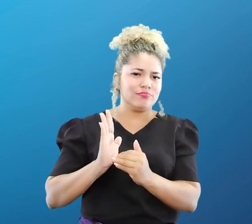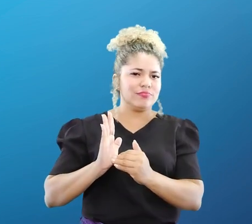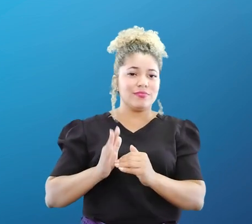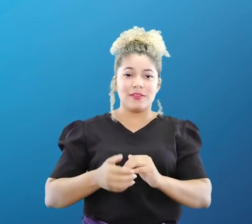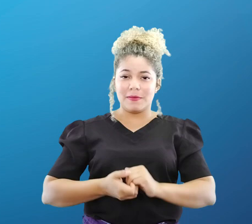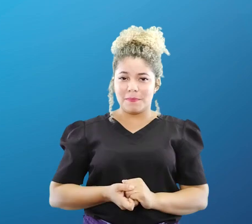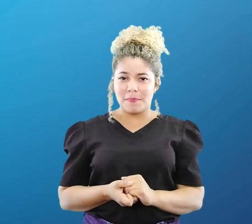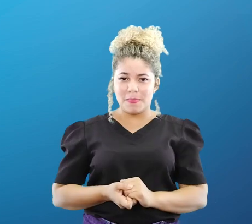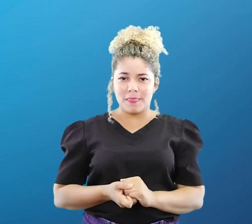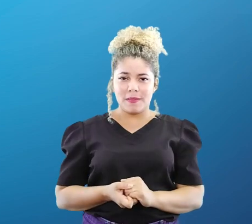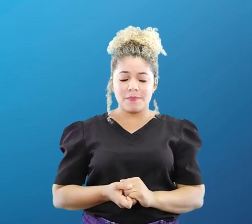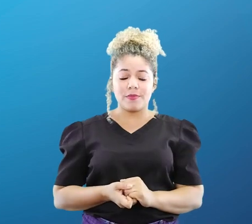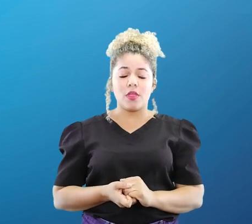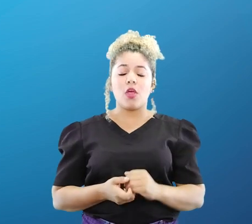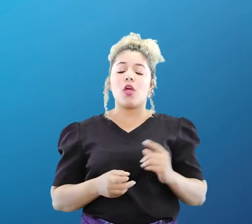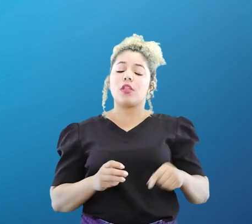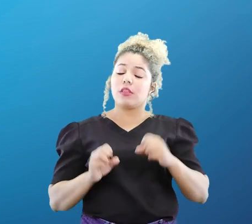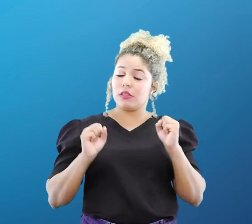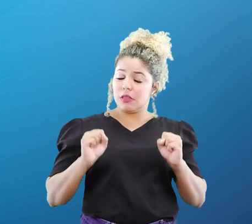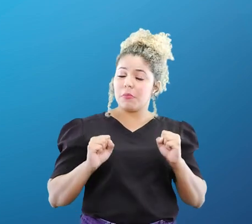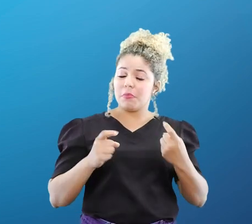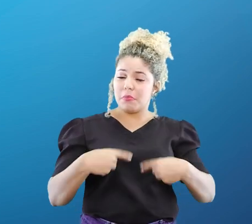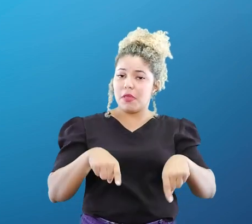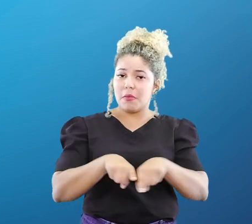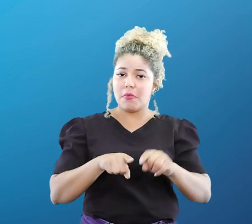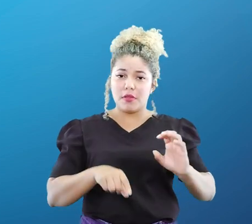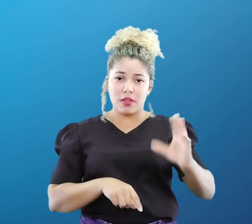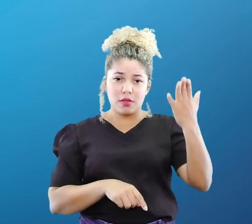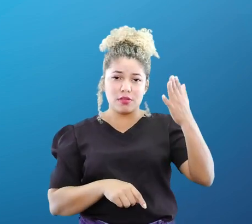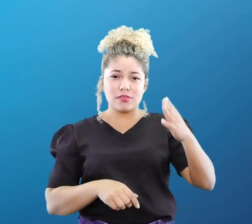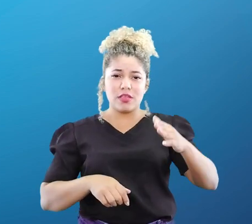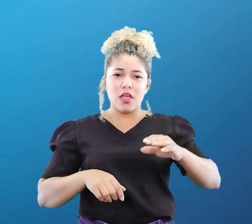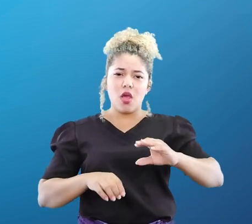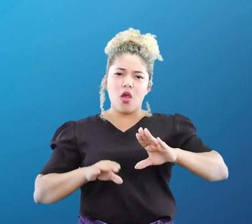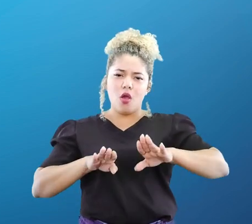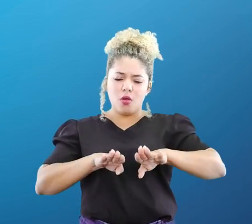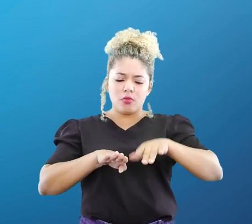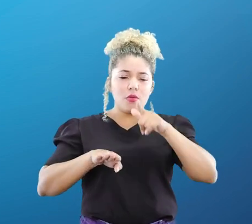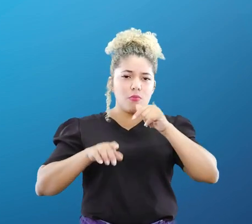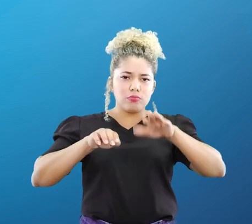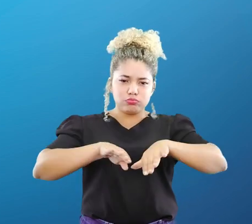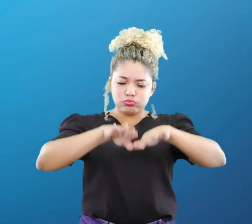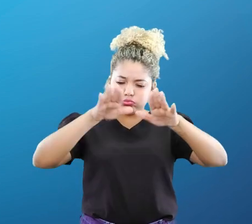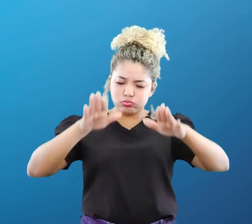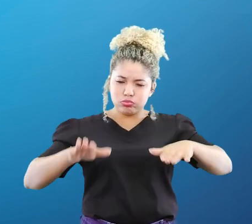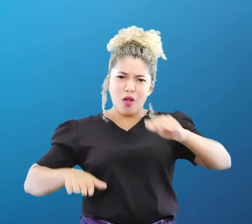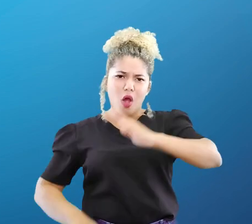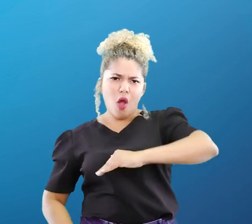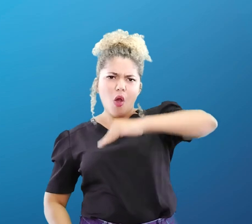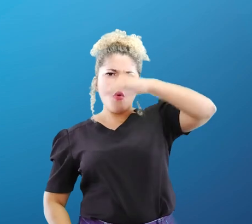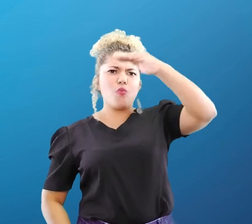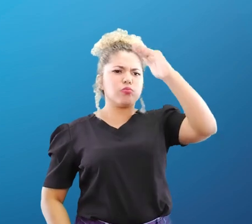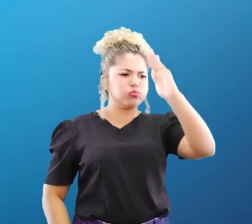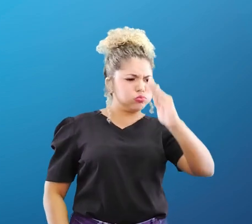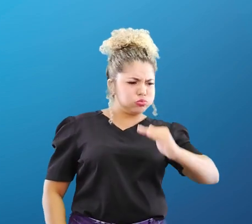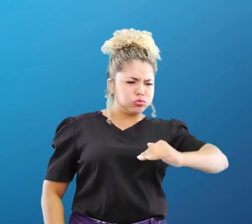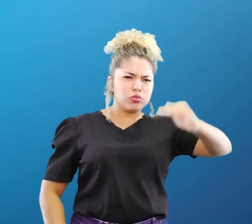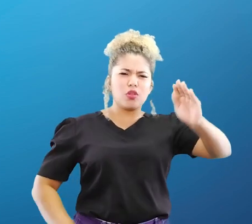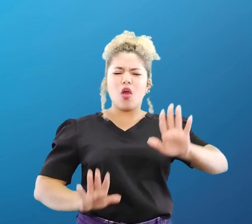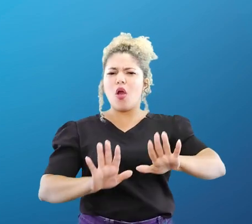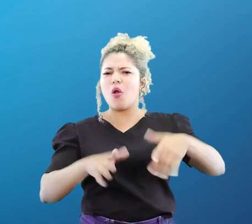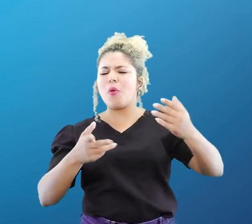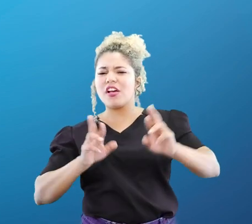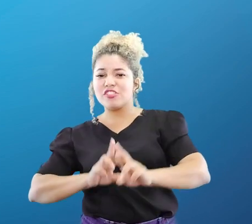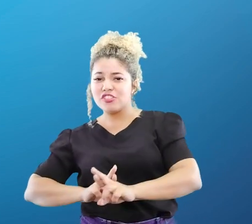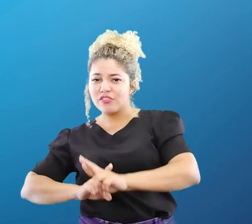Uma terceira consequência das placas tectônicas são os tsunamis. O que são tsunamis? Qual que é a diferença de tsunami para